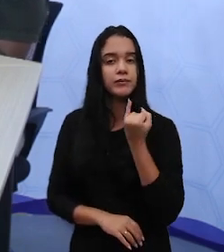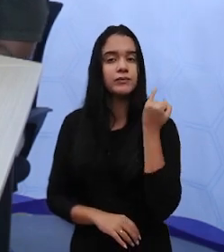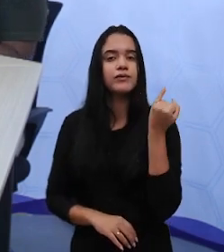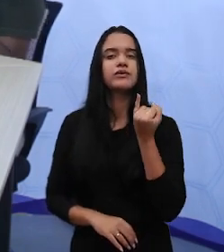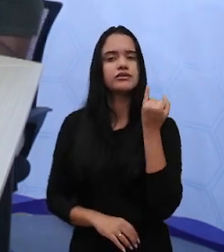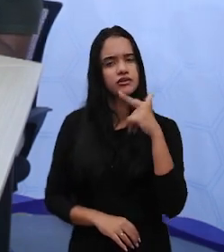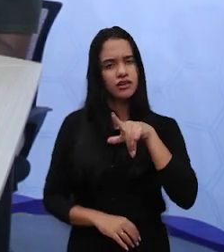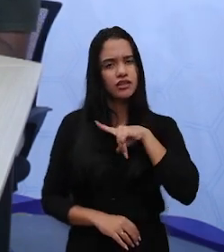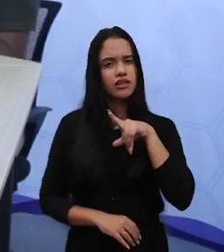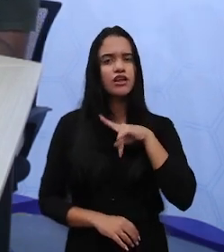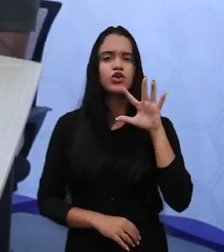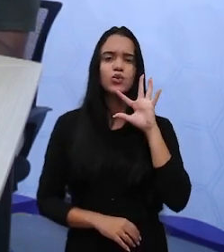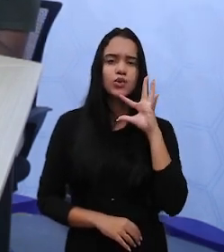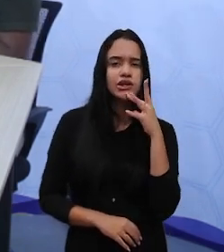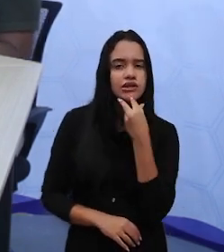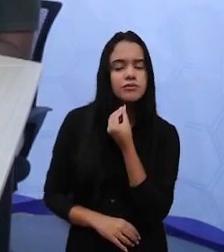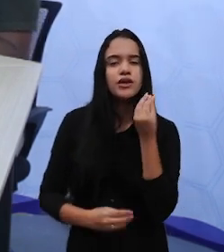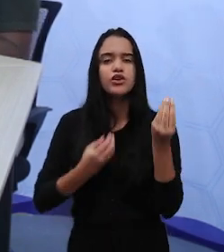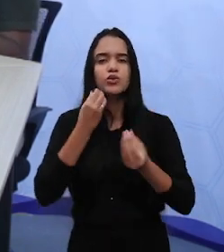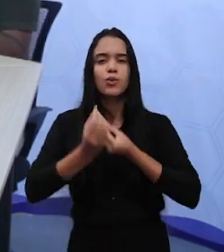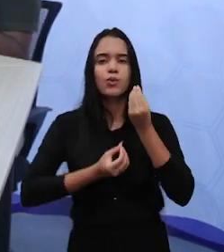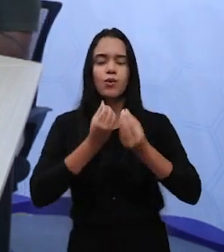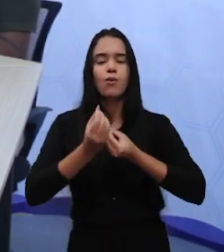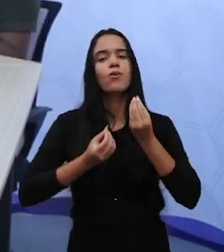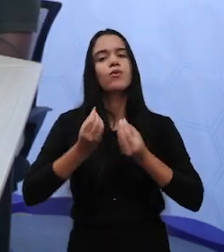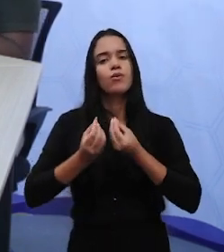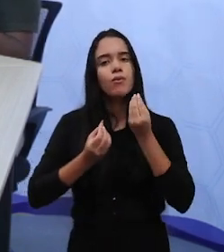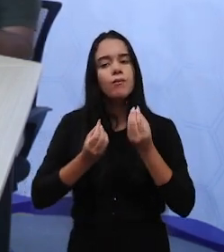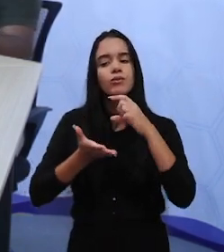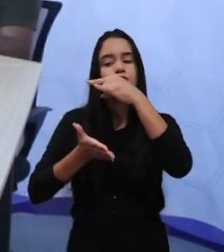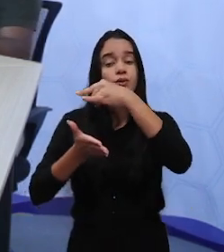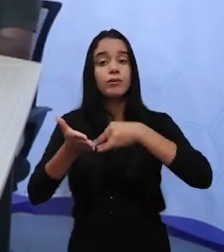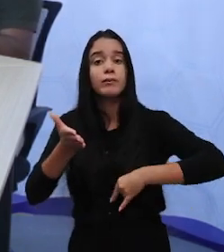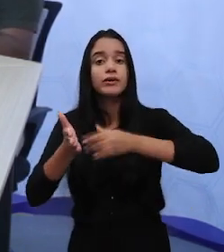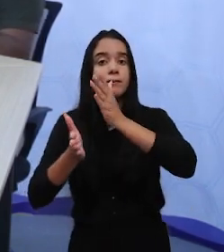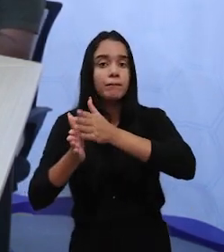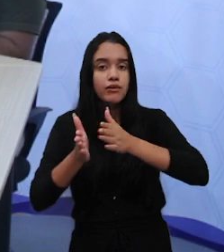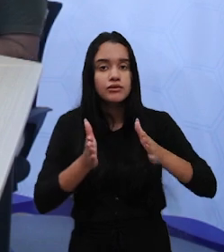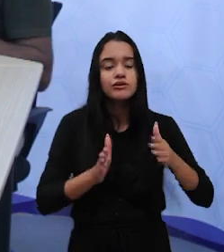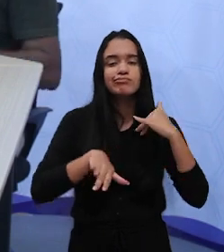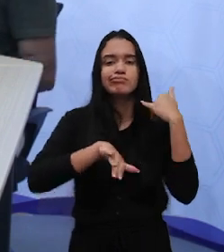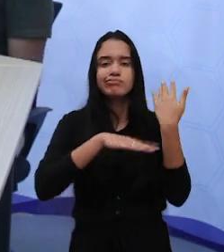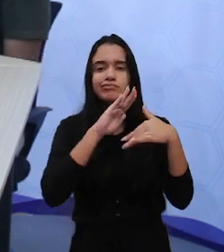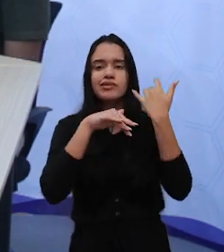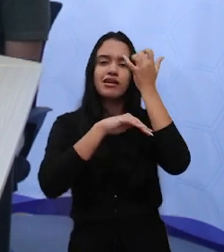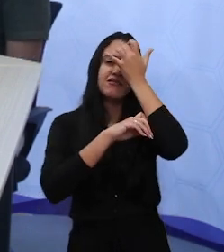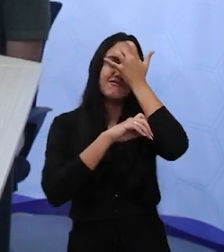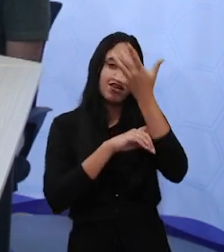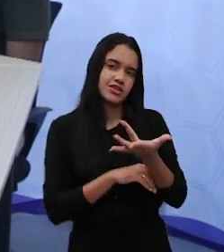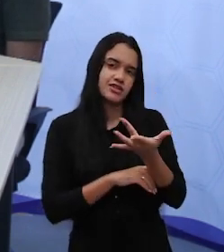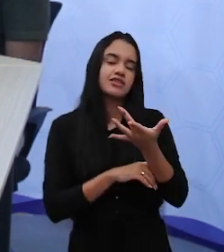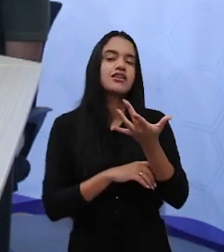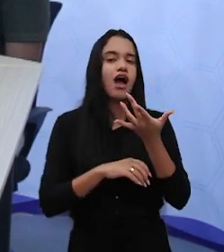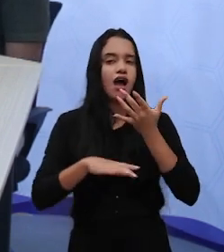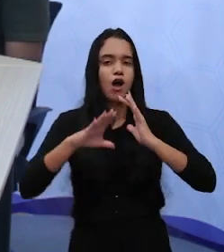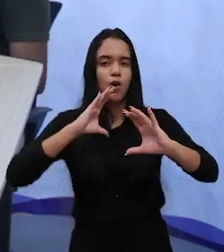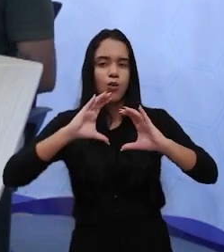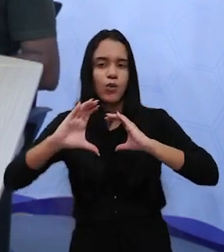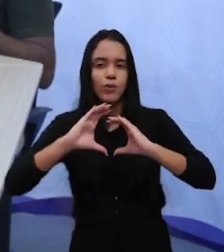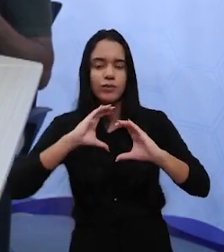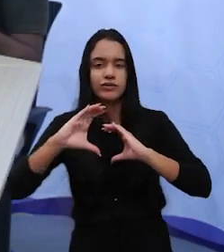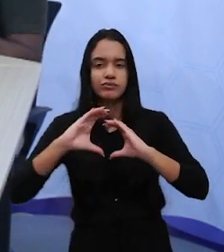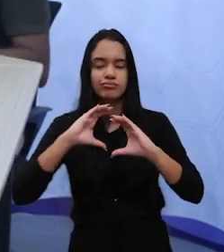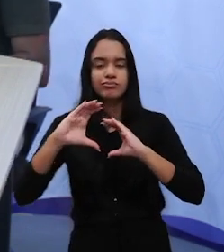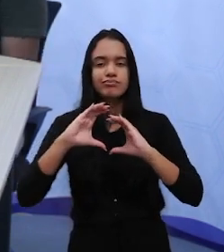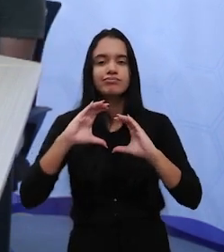que se tenha o conhecimento de como esse documento deve ser processado e construído para facilitar a comunicação